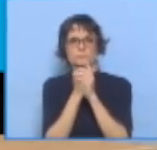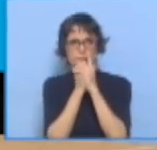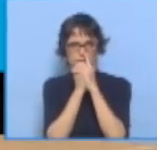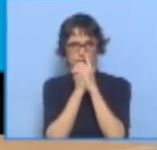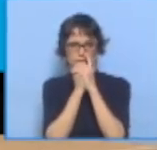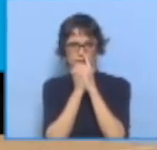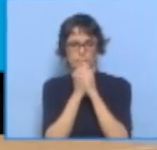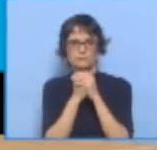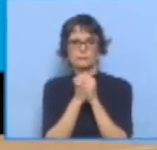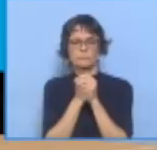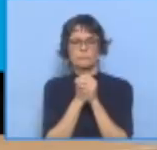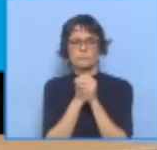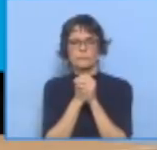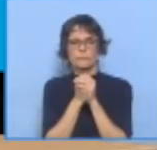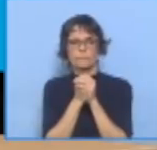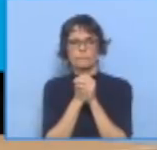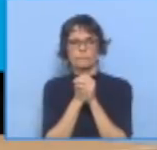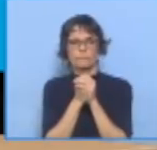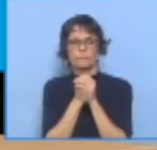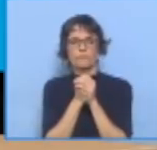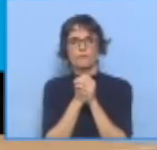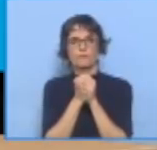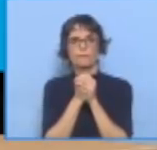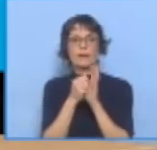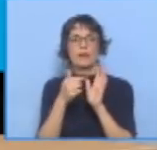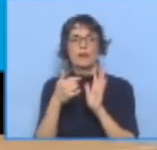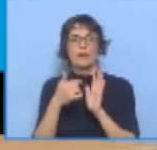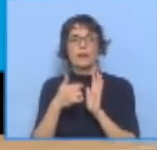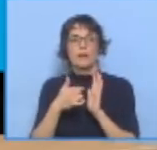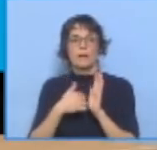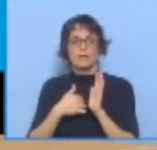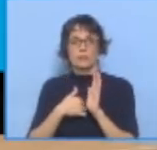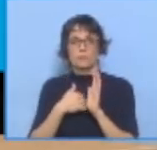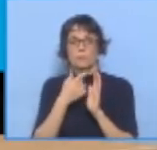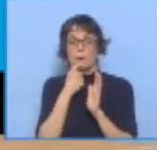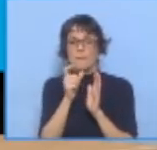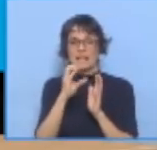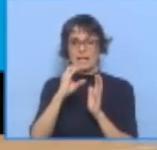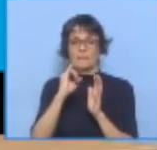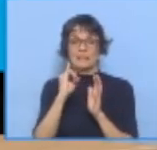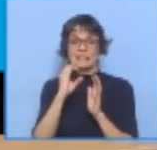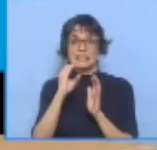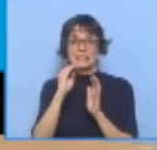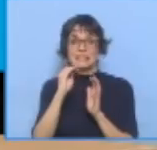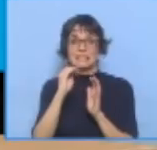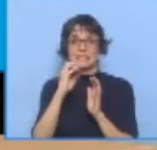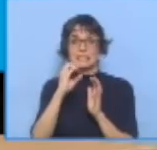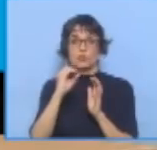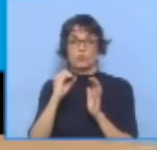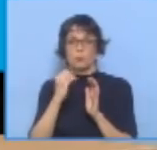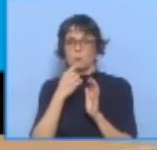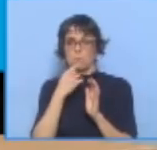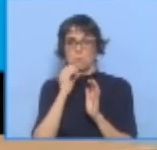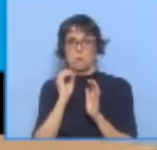explicar porquê. Porque eu pessoalmente não conhecia a palavra cisco, mas descobri que no norte do